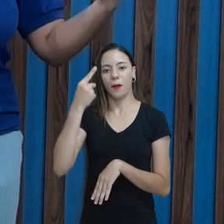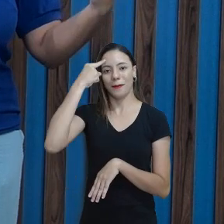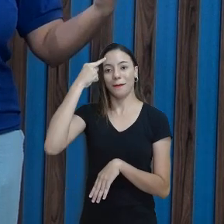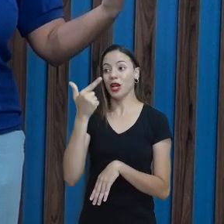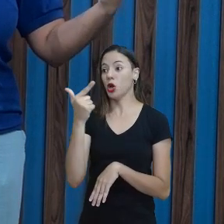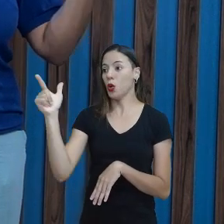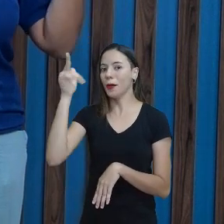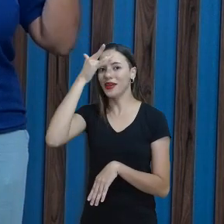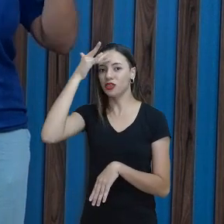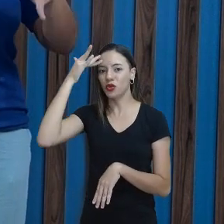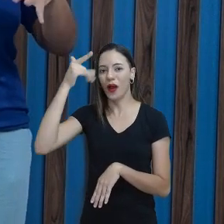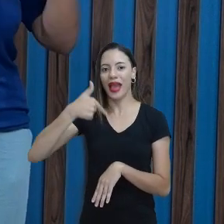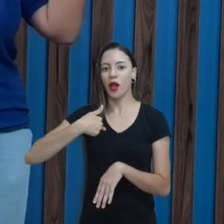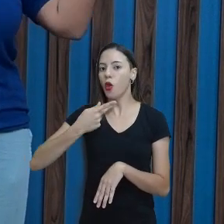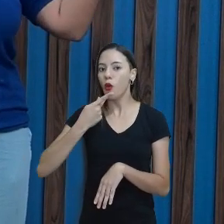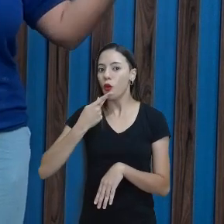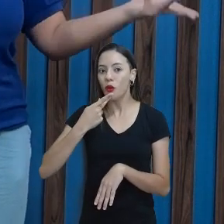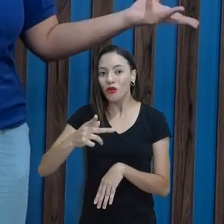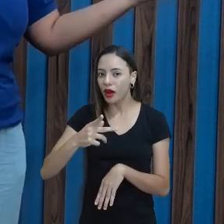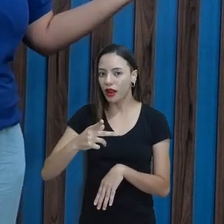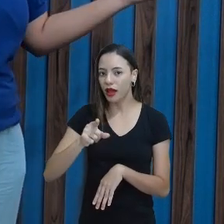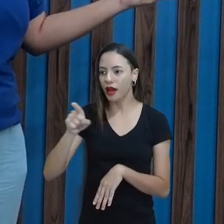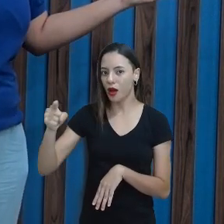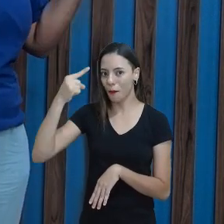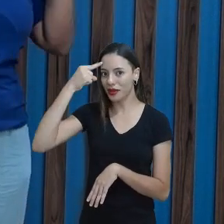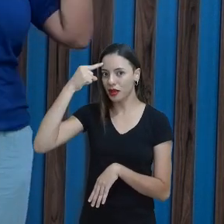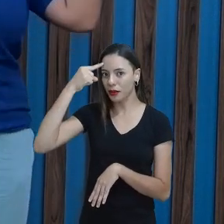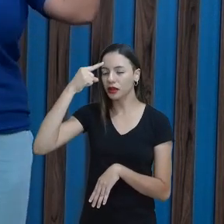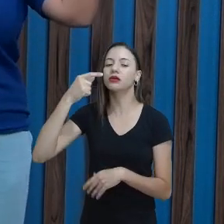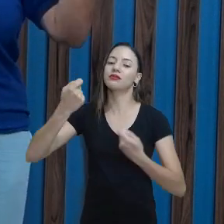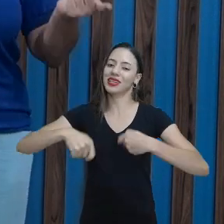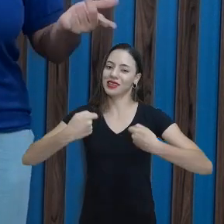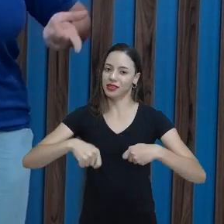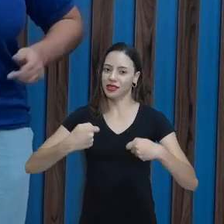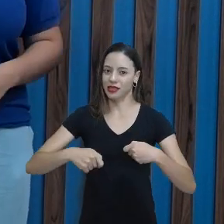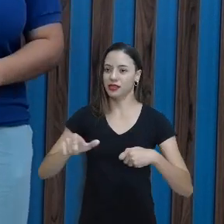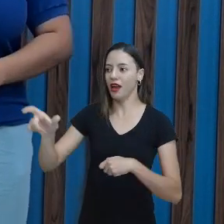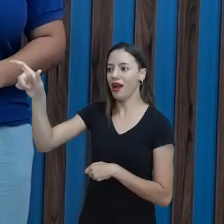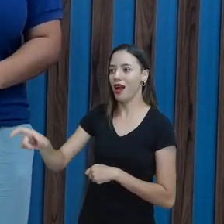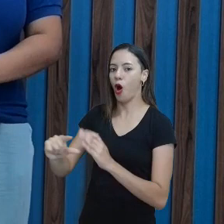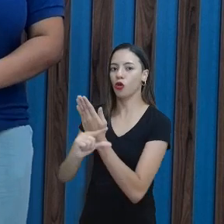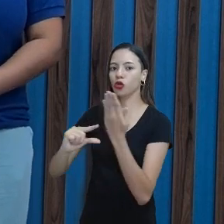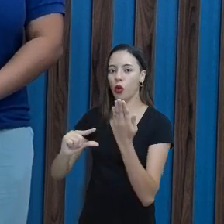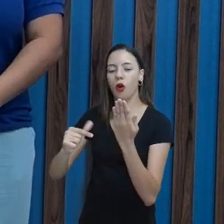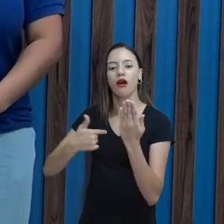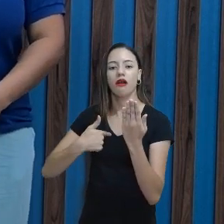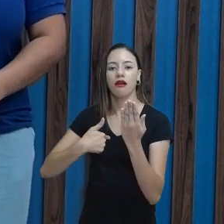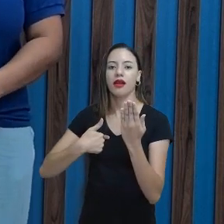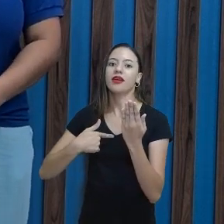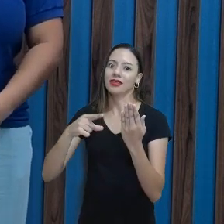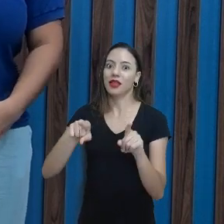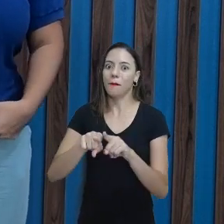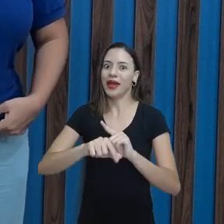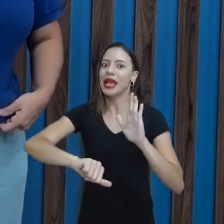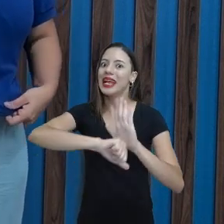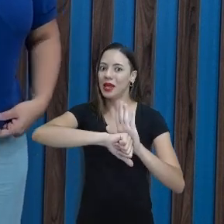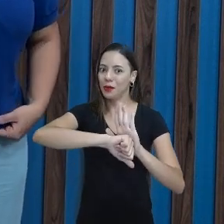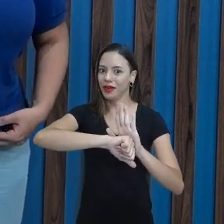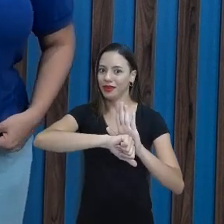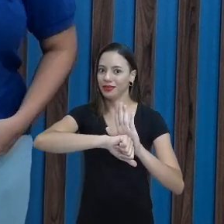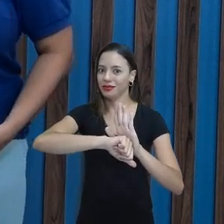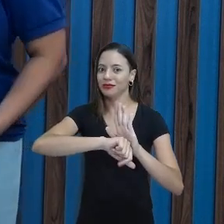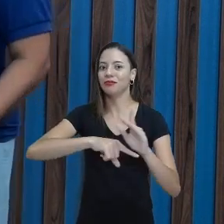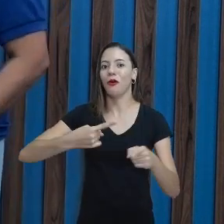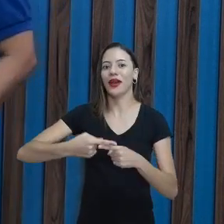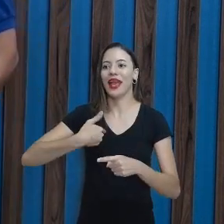alguém e não dizer de quem foi esse pensamento, né? Porque isso é um roubo de ideias. Isso. E isso é crime, de